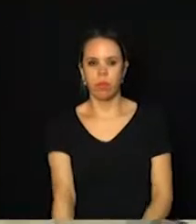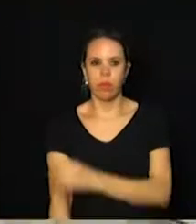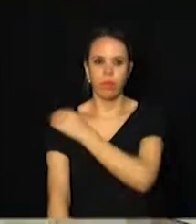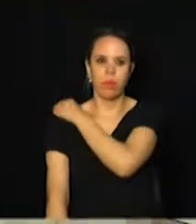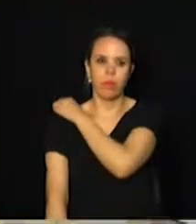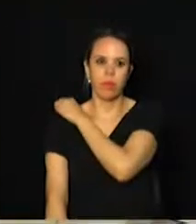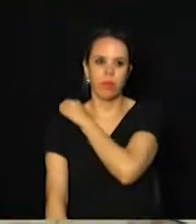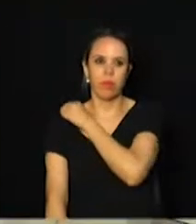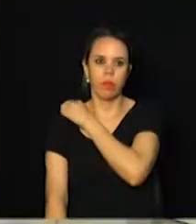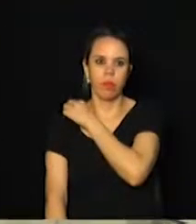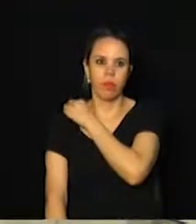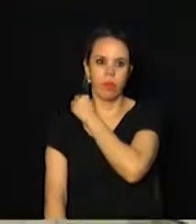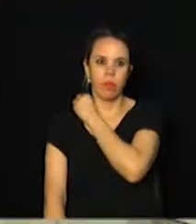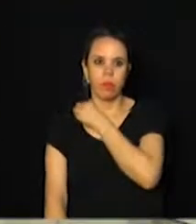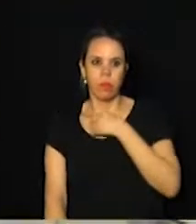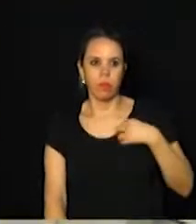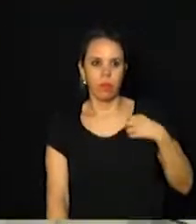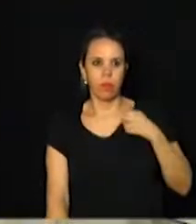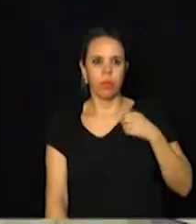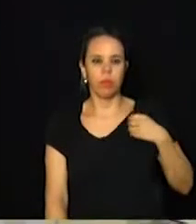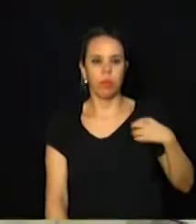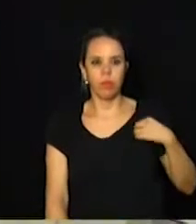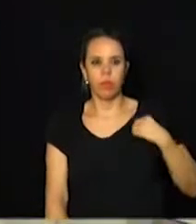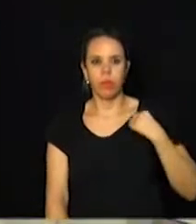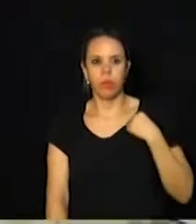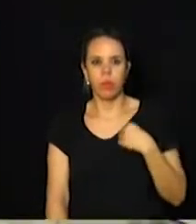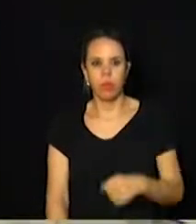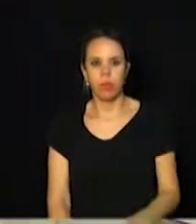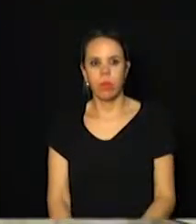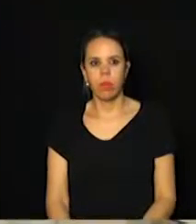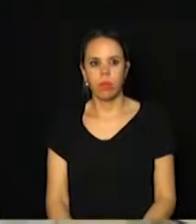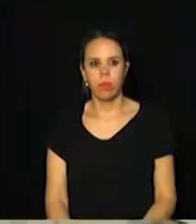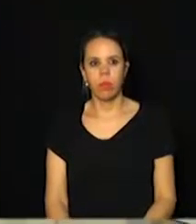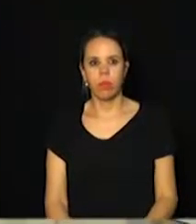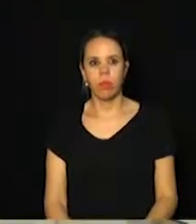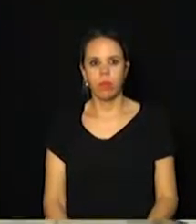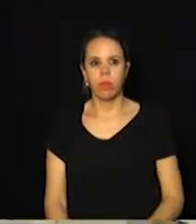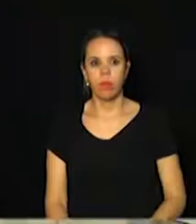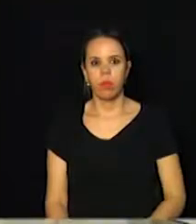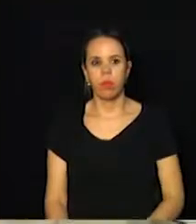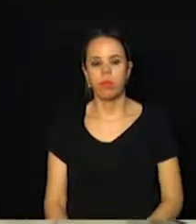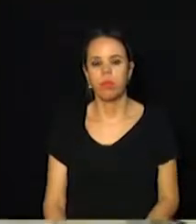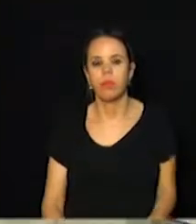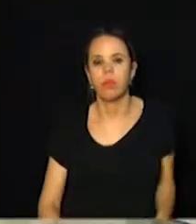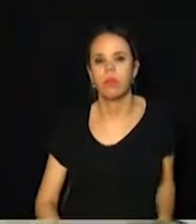e tem mais alguma outra compra não Deus